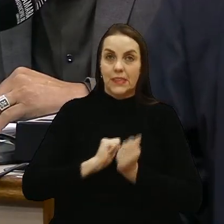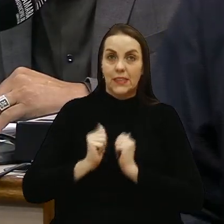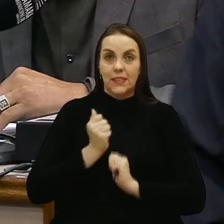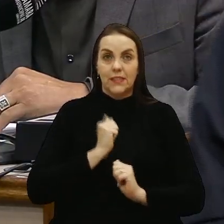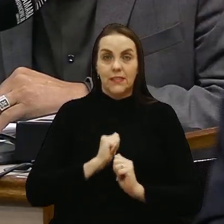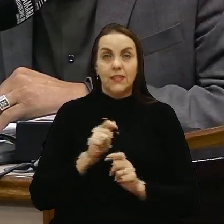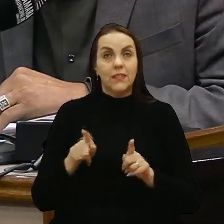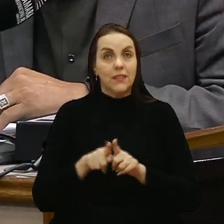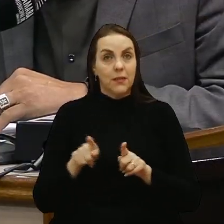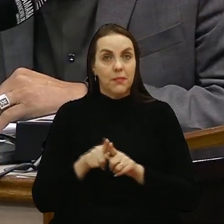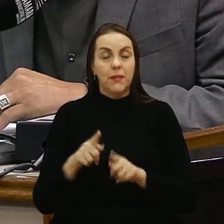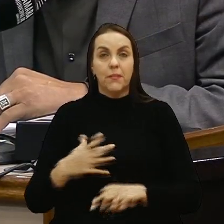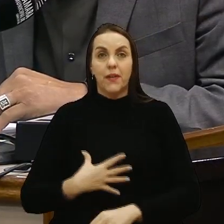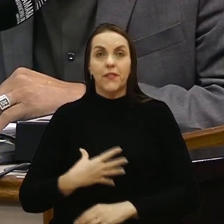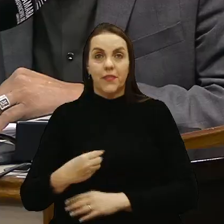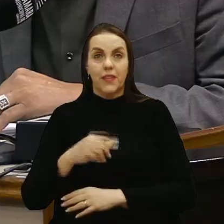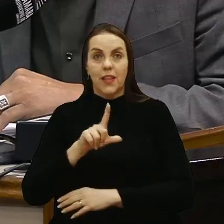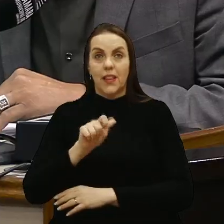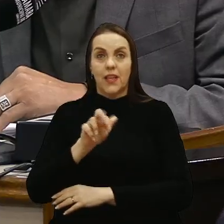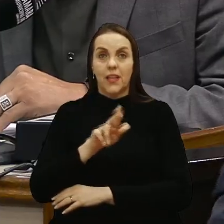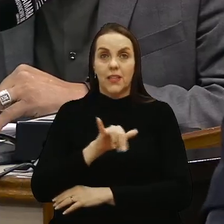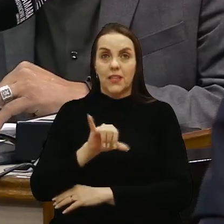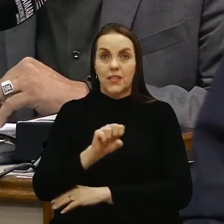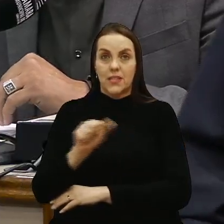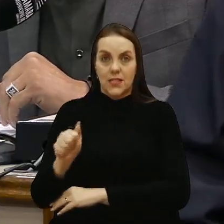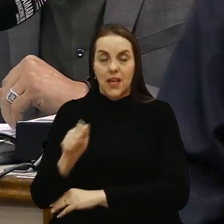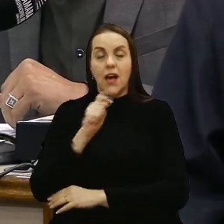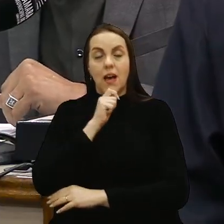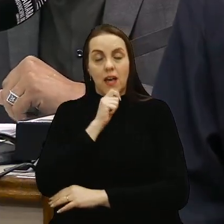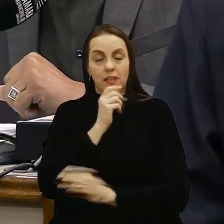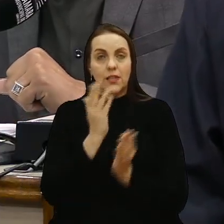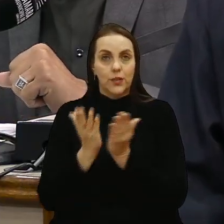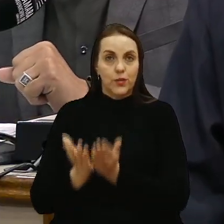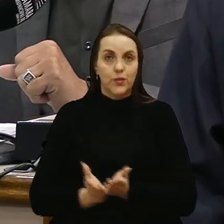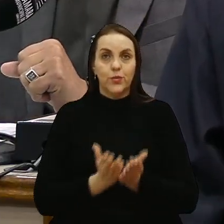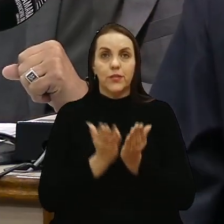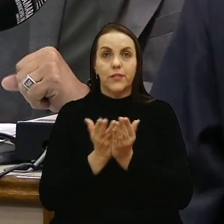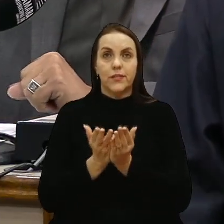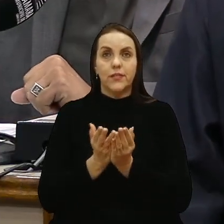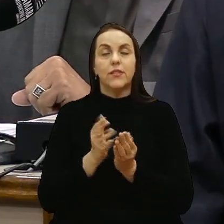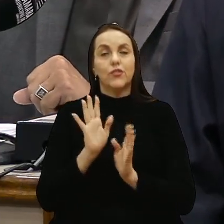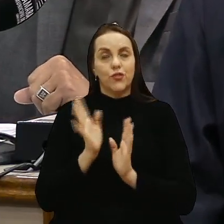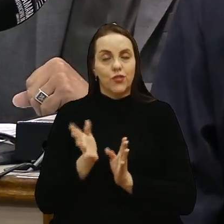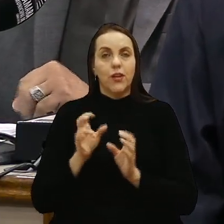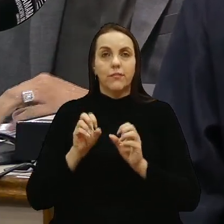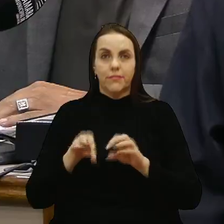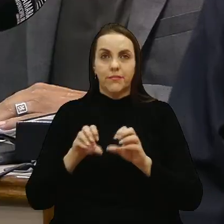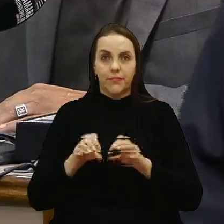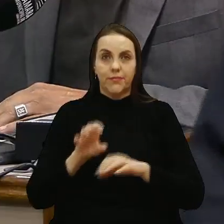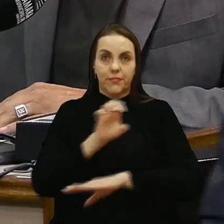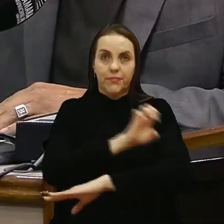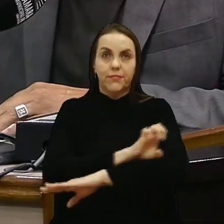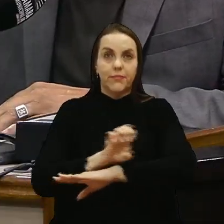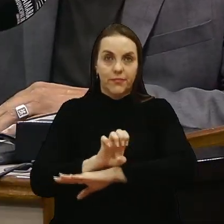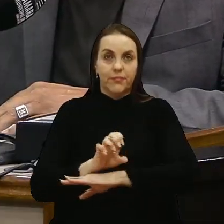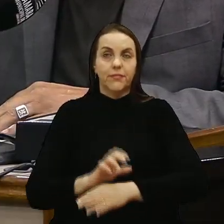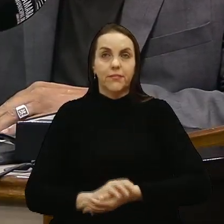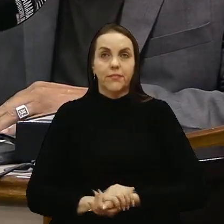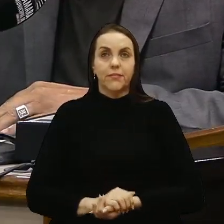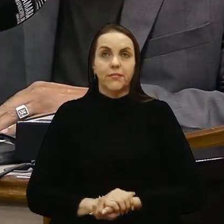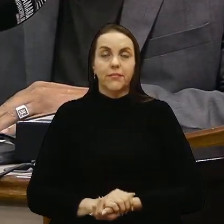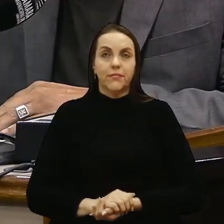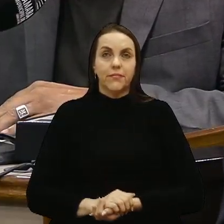e também a minha filha Larissa, que ainda é uma estudante, mas está já lecionando, fazendo estágio,